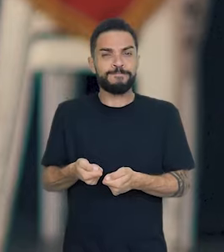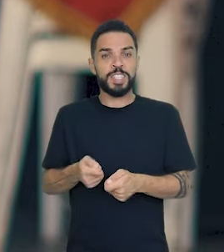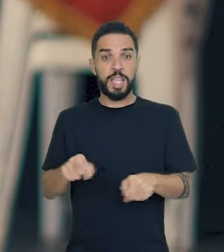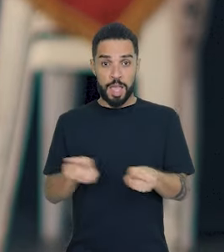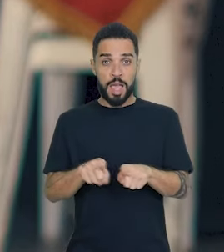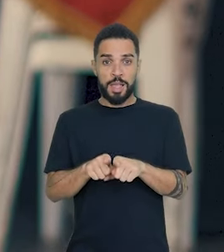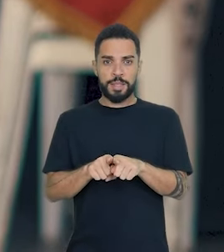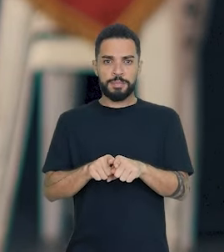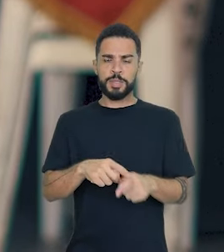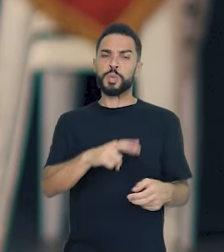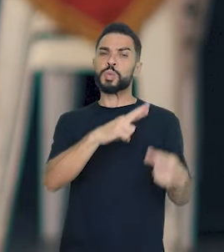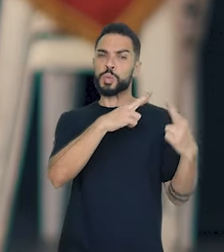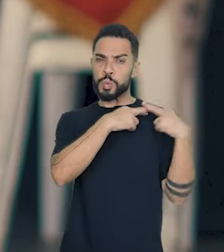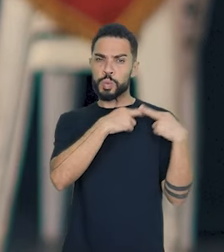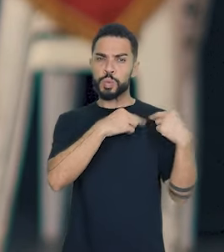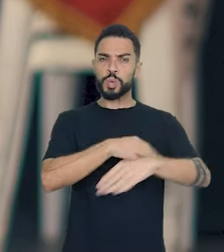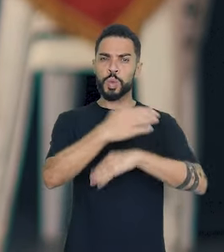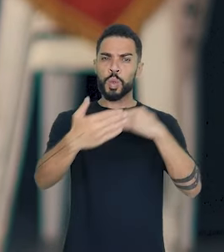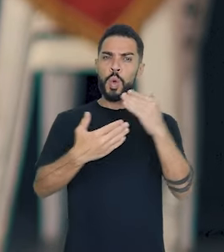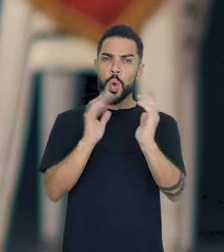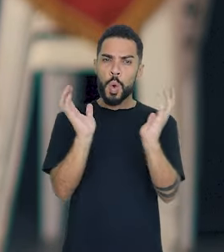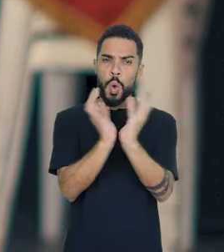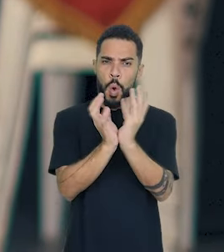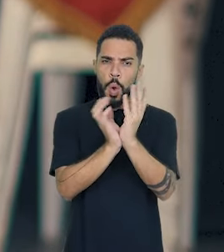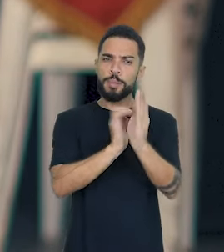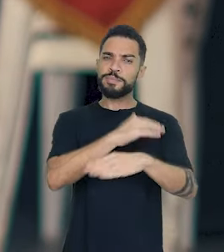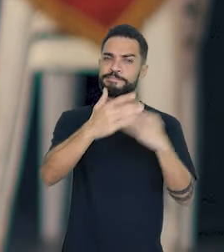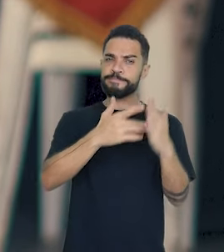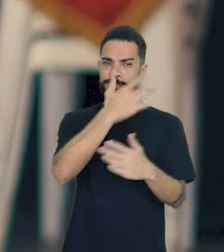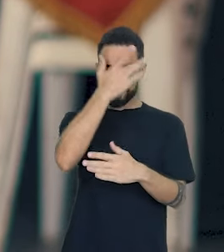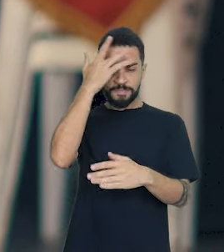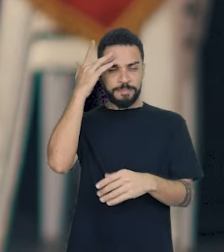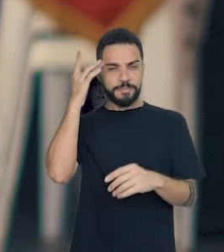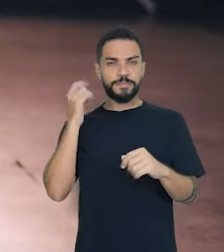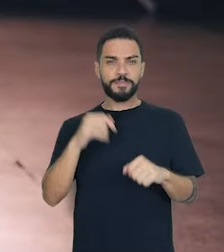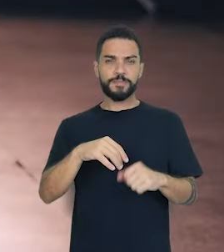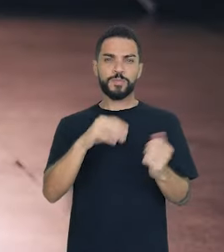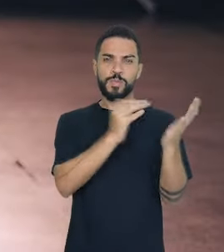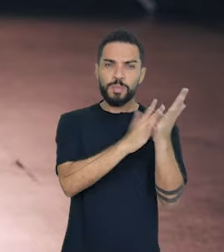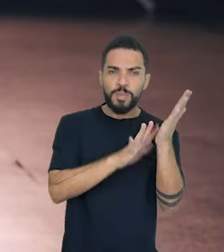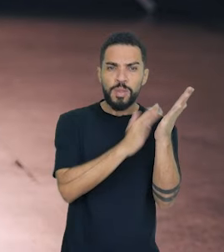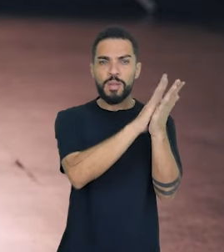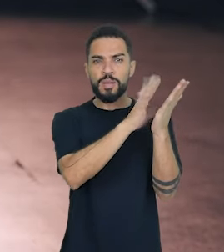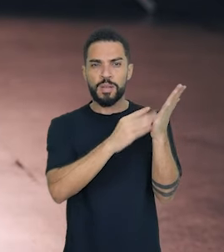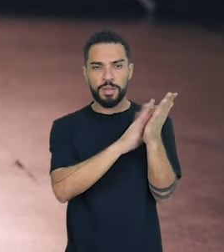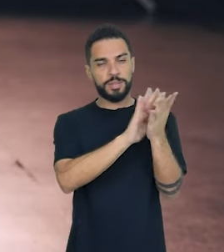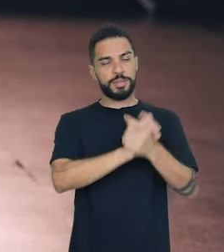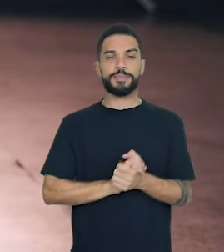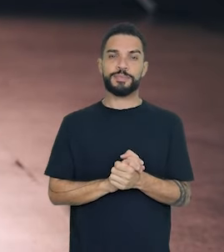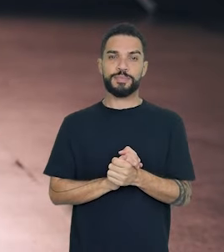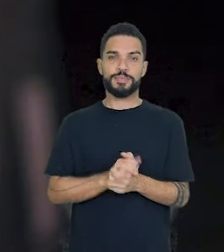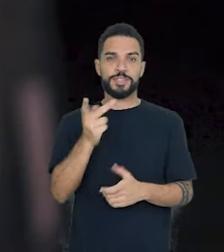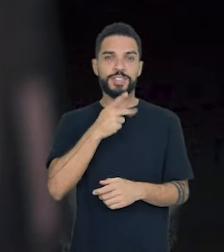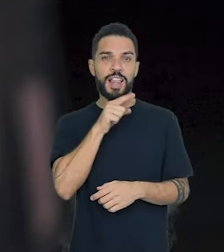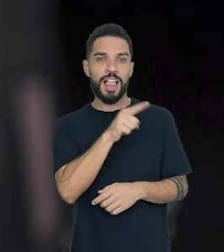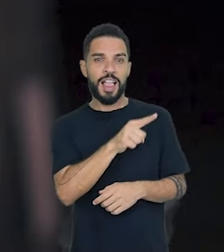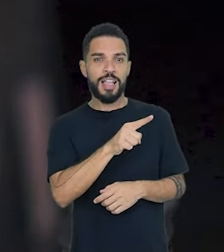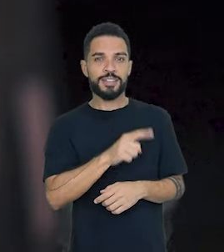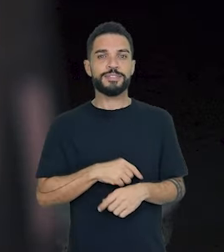respeitoso com diretoria, pavilhão e principalmente com a porta-bandeira. Para dizer quem é o Valdemar é